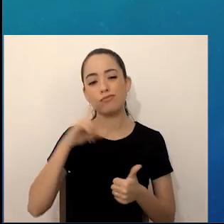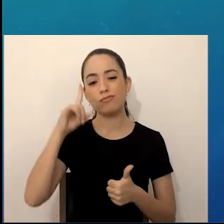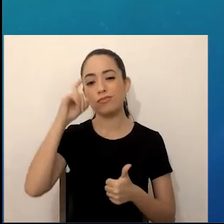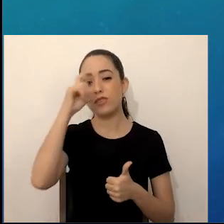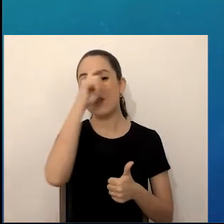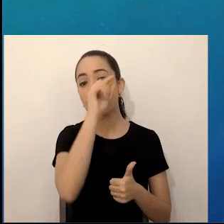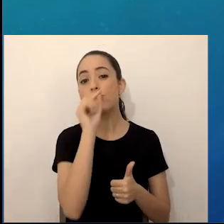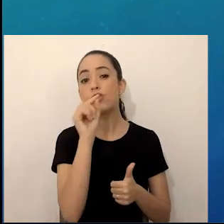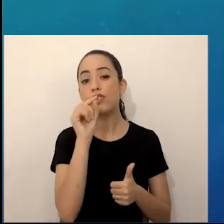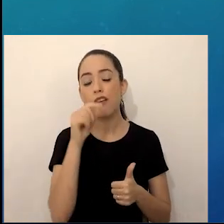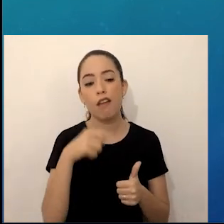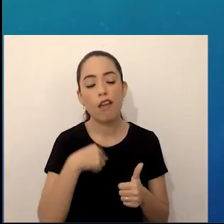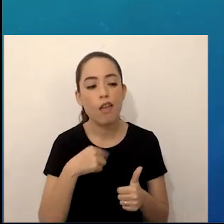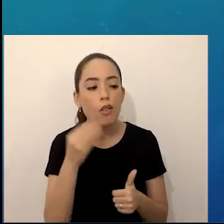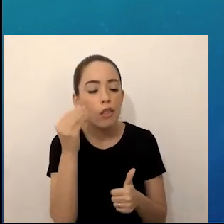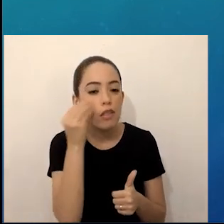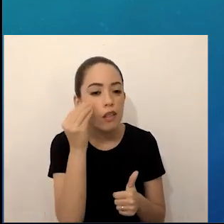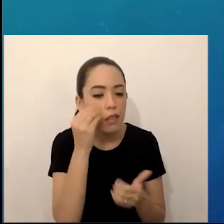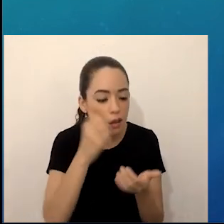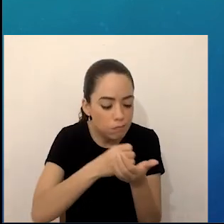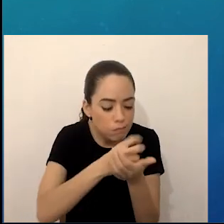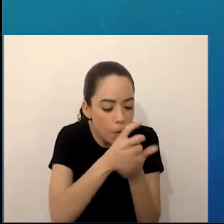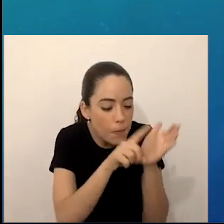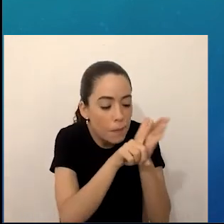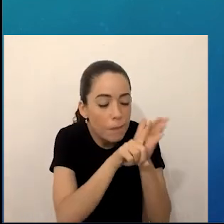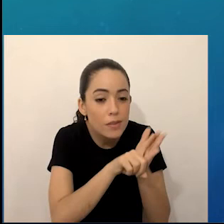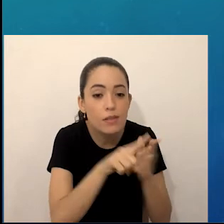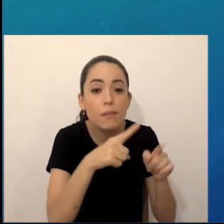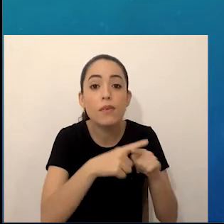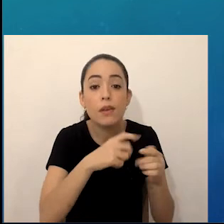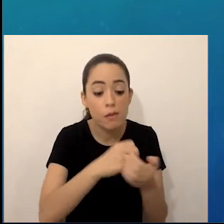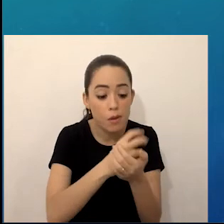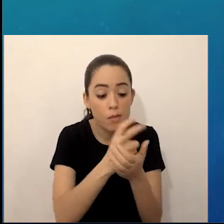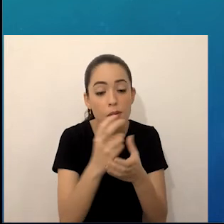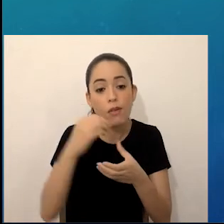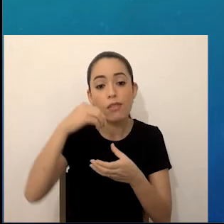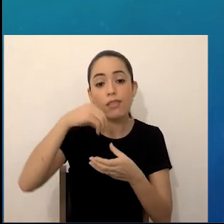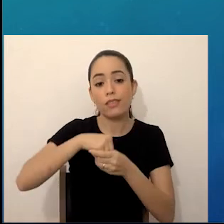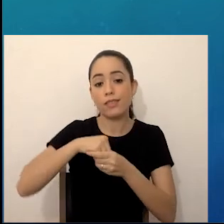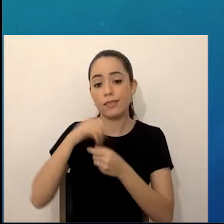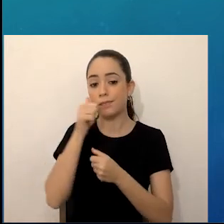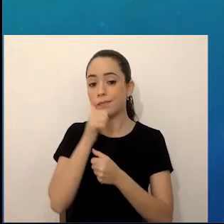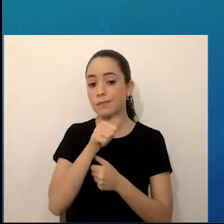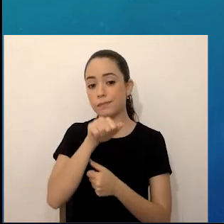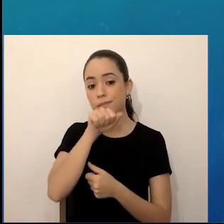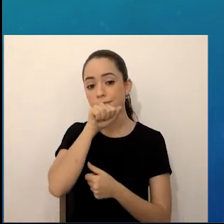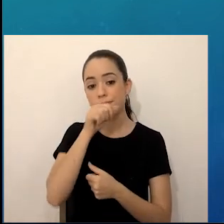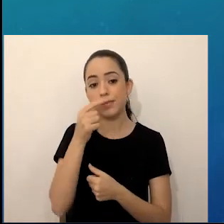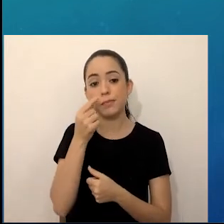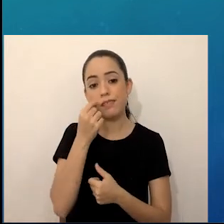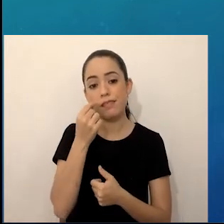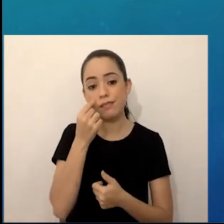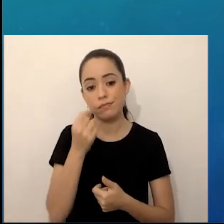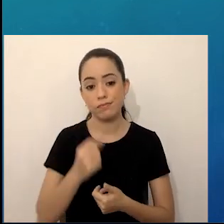de manipulação do embrião, porque o mesmo se desenvolve no interior da mãe.